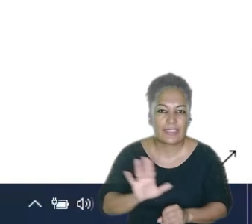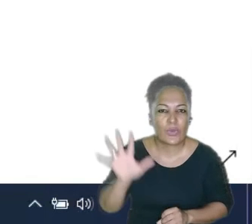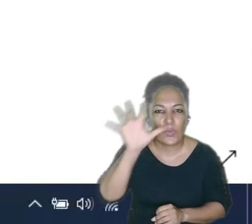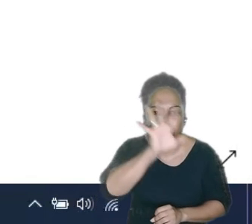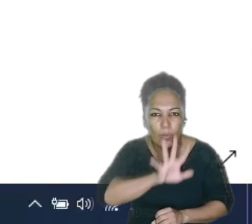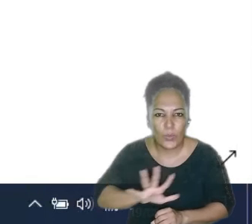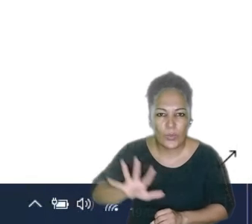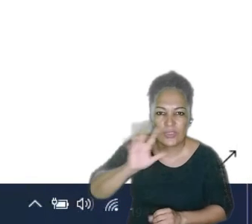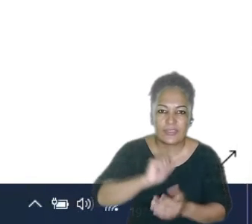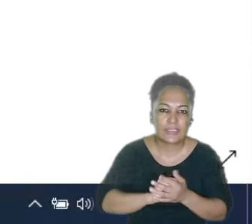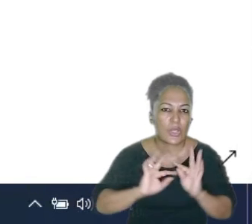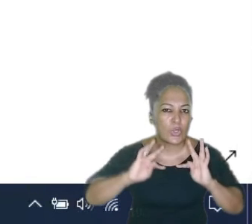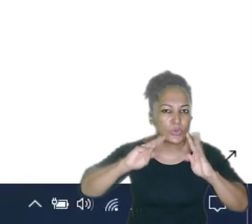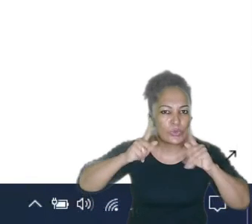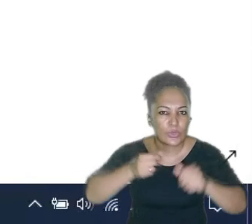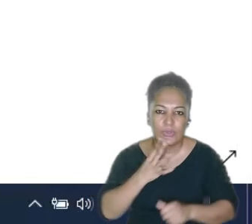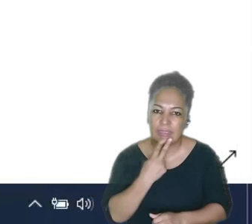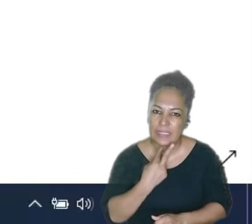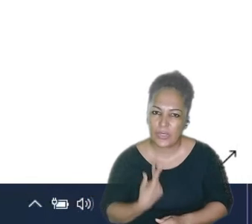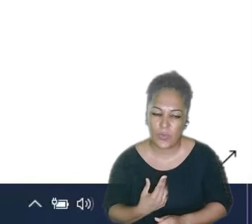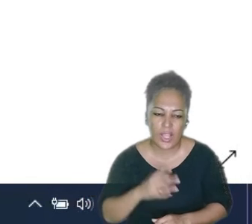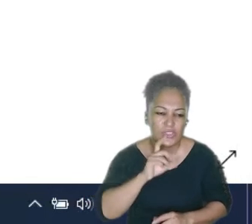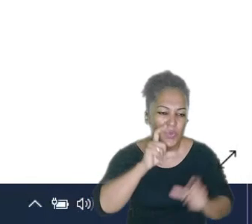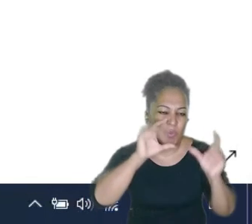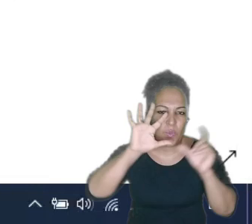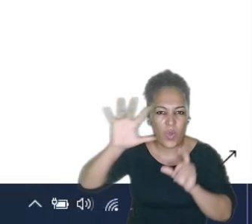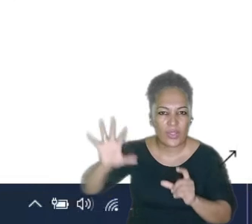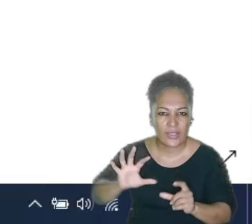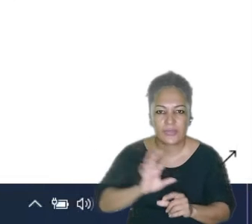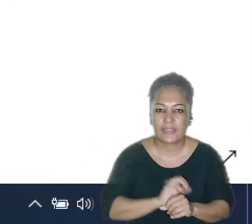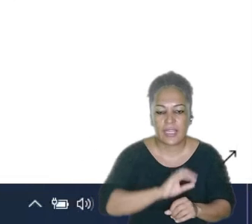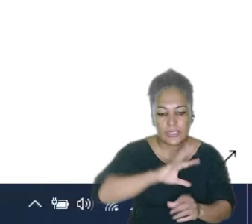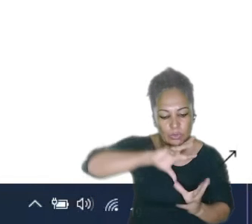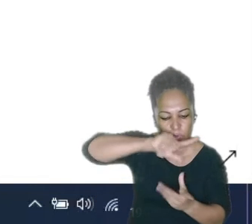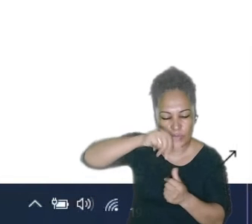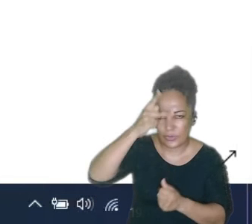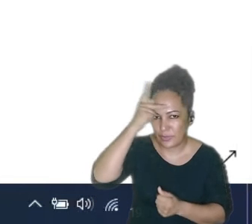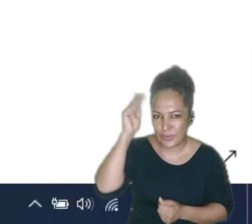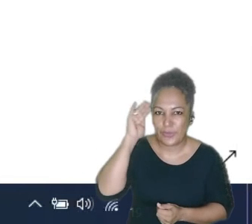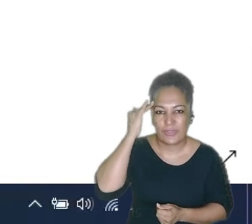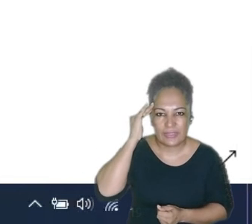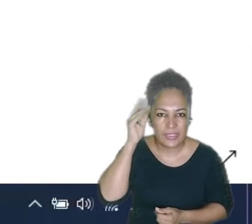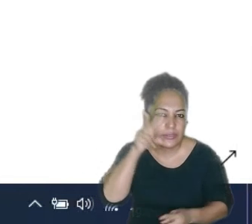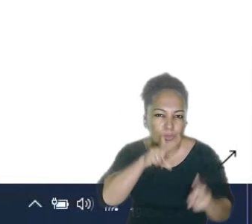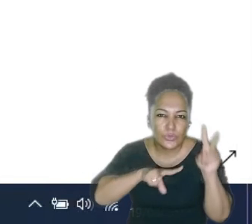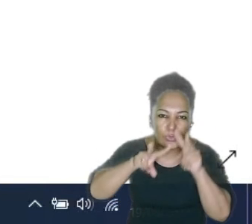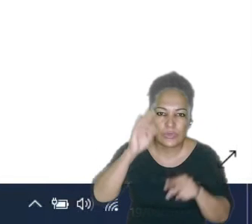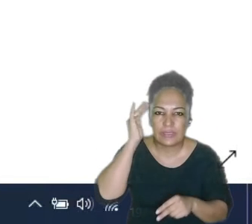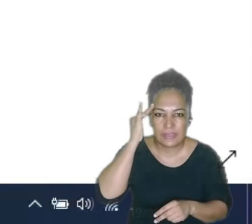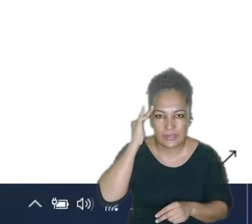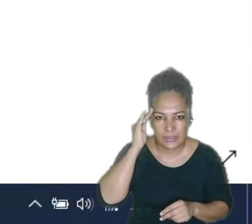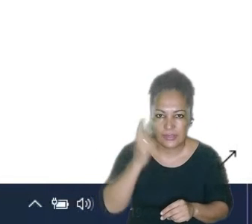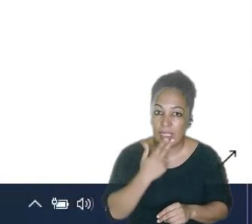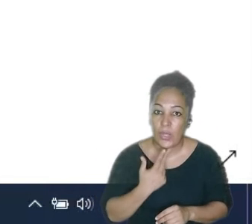são ser universal, sabe? Todas as linguagens, qualquer lugar do planeta, a galera entende, tá bom? É